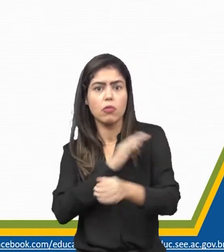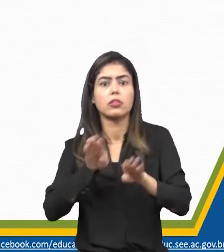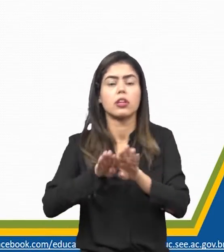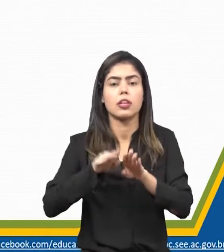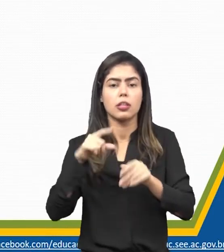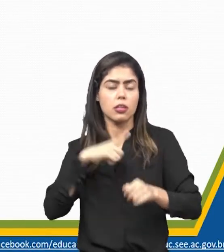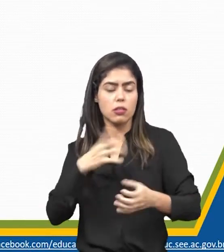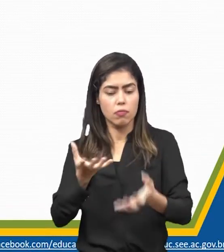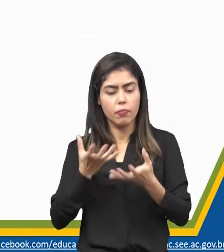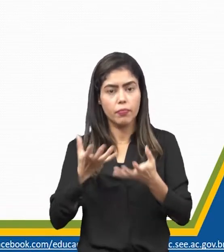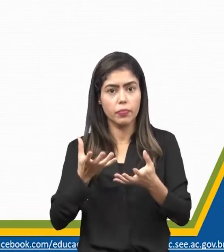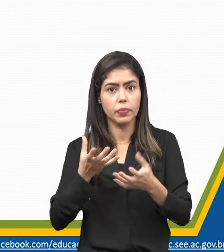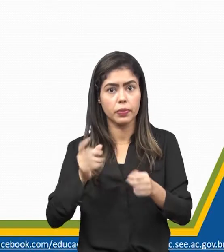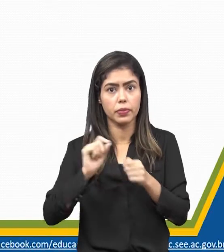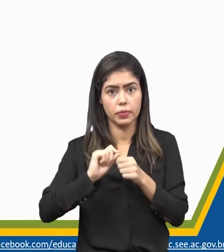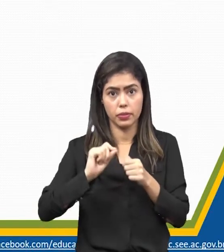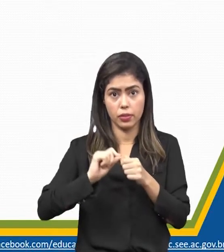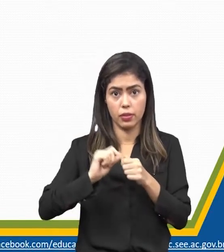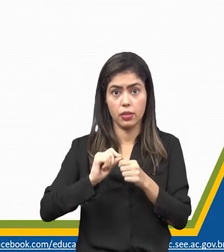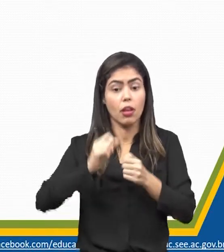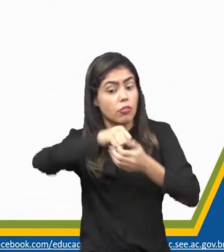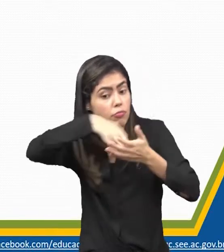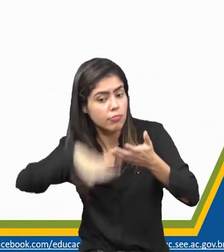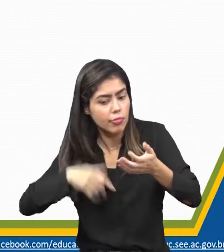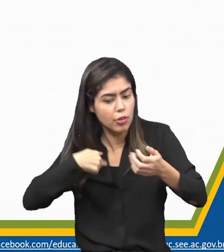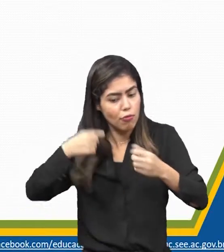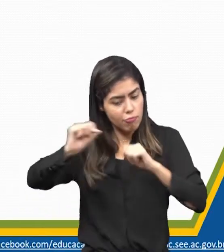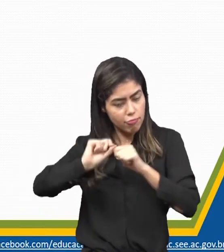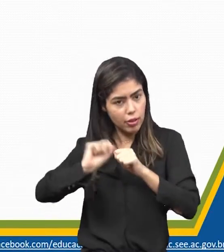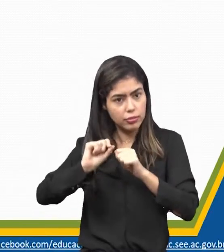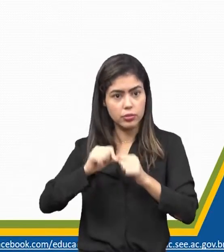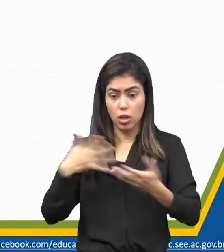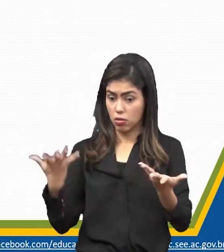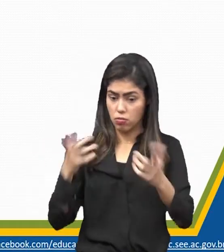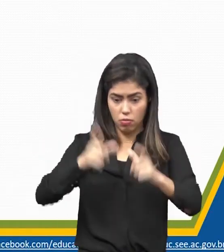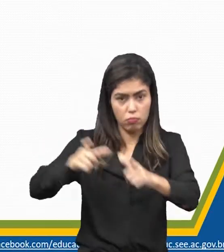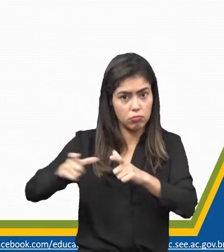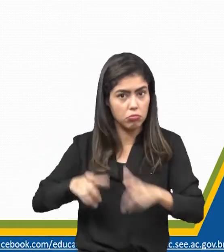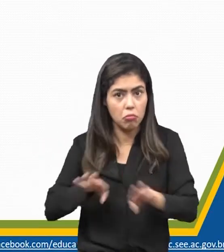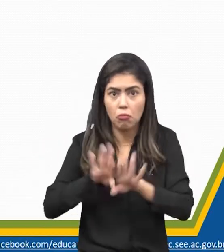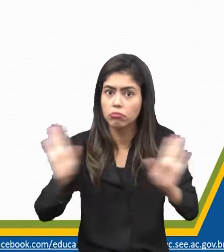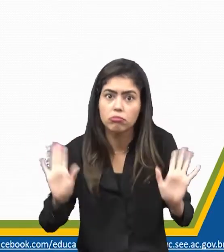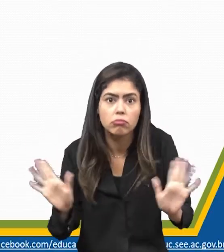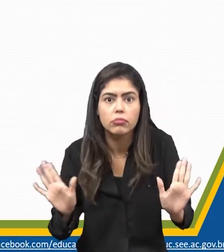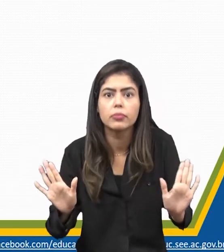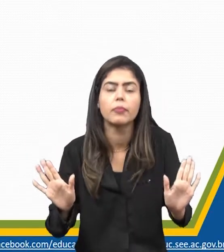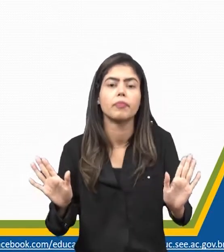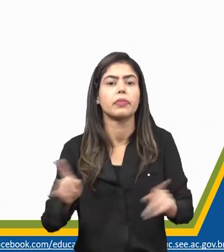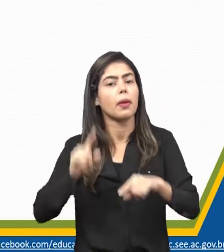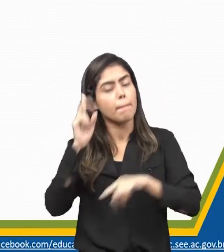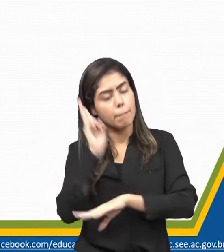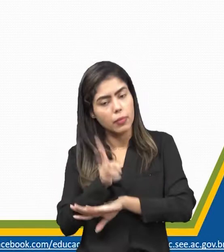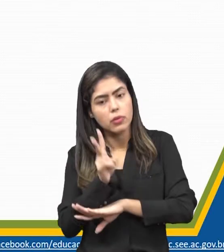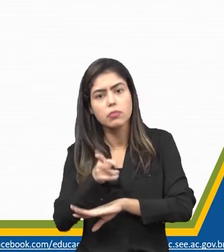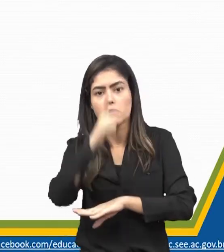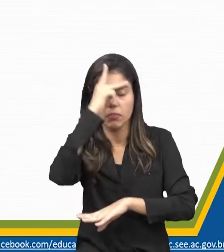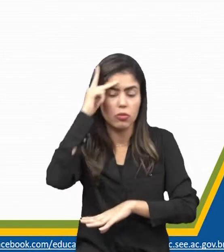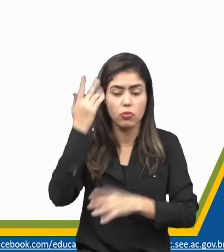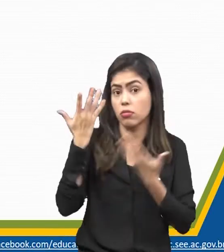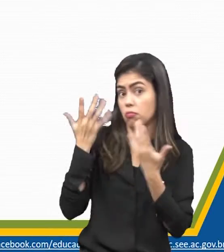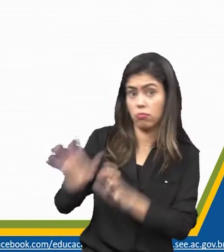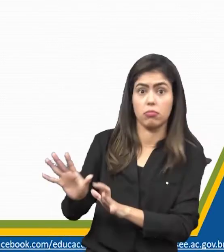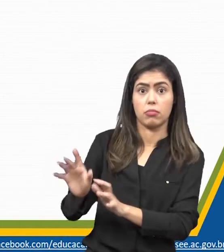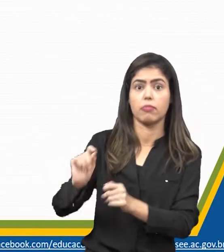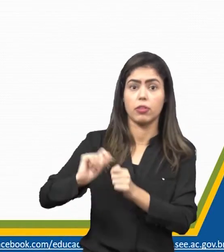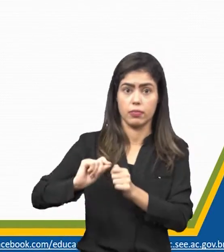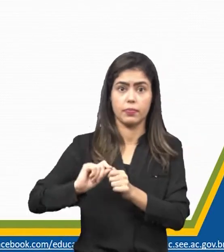exercício da atividade que eu exerço numa determinada função, enfim, mesmo que a pessoa não queira